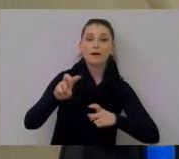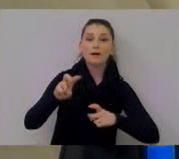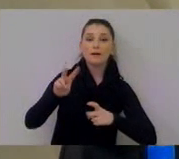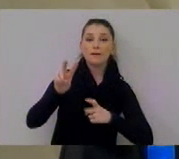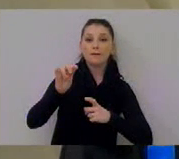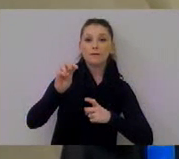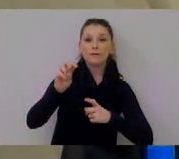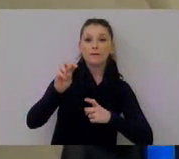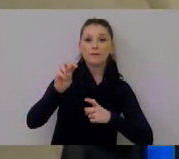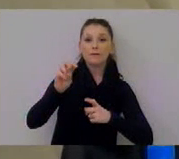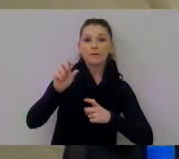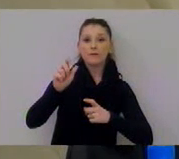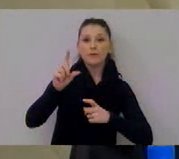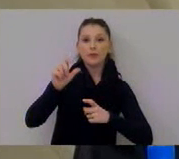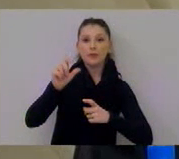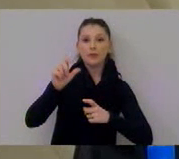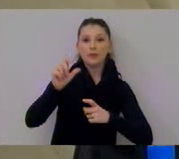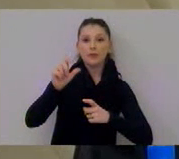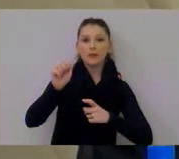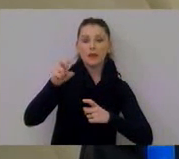Indicação